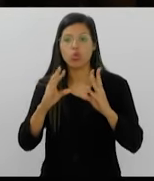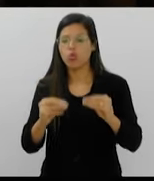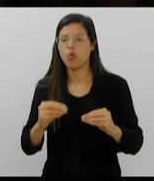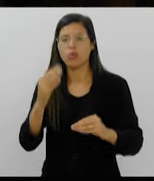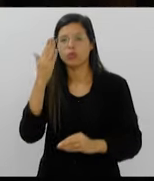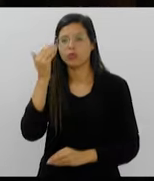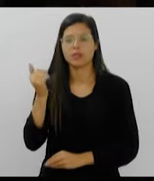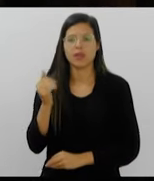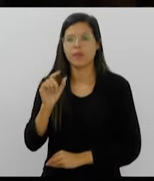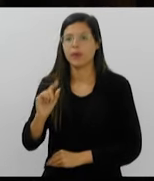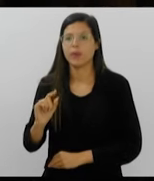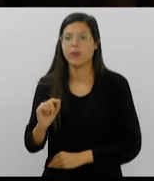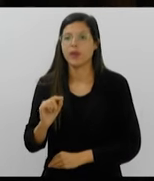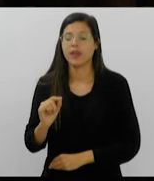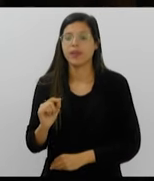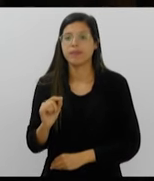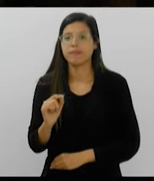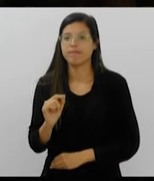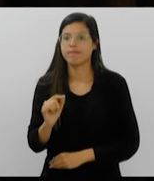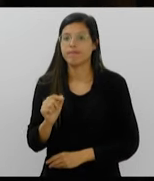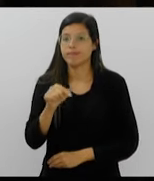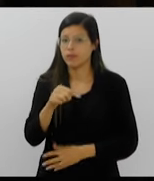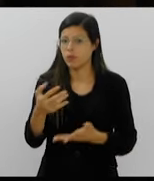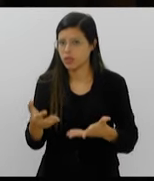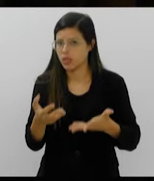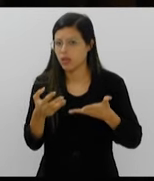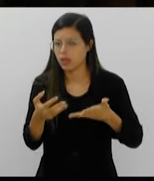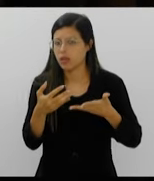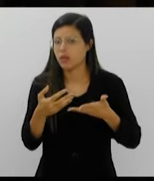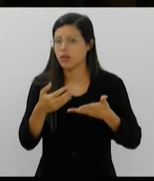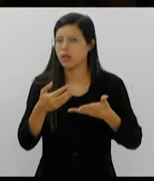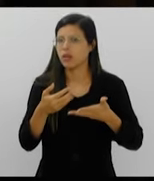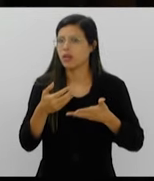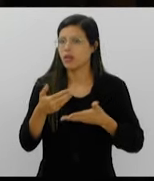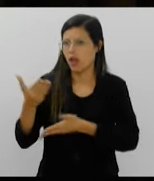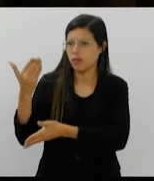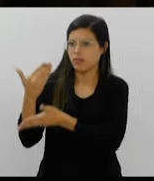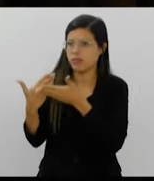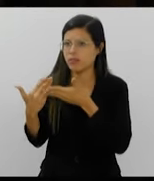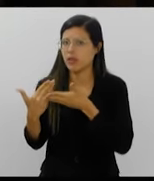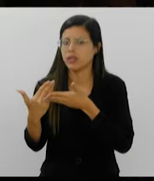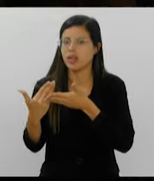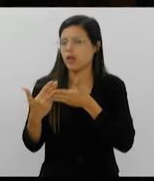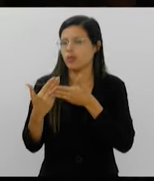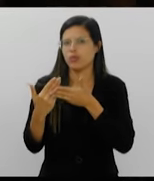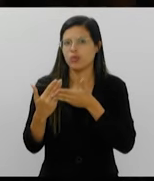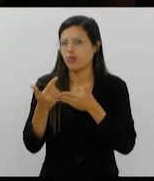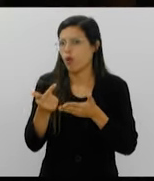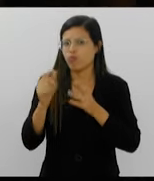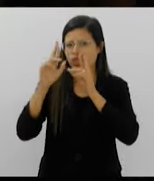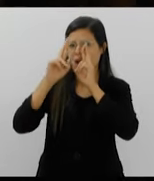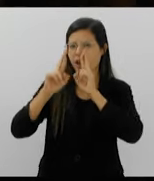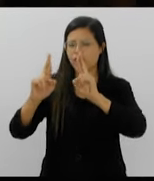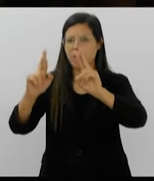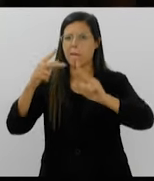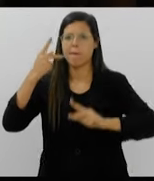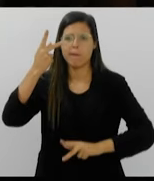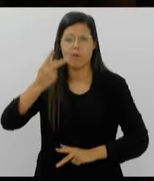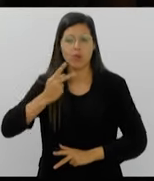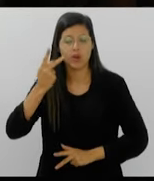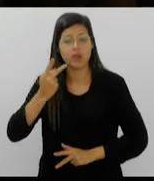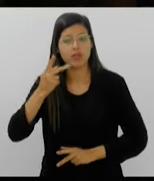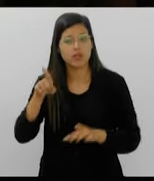que você queria, desde o primeiro momento, em desrespeito à política, em desrespeito ao próprio